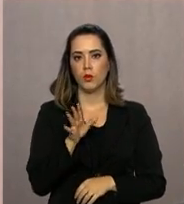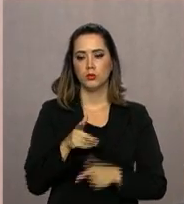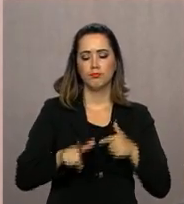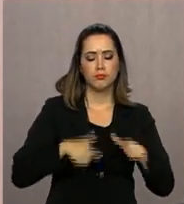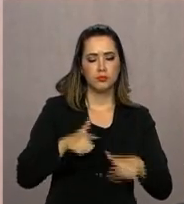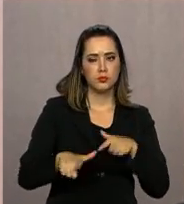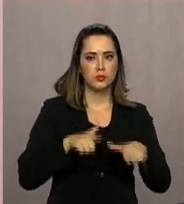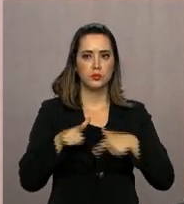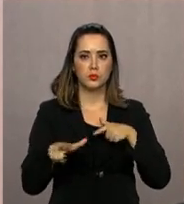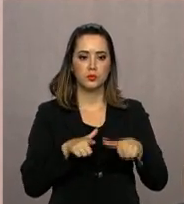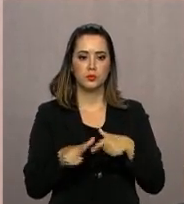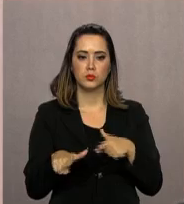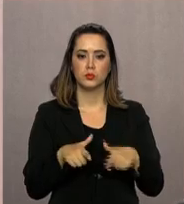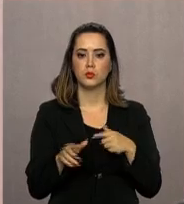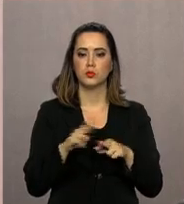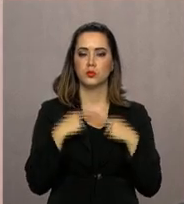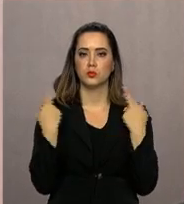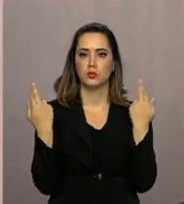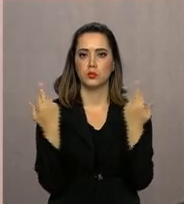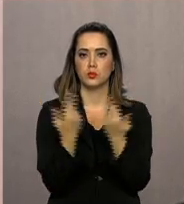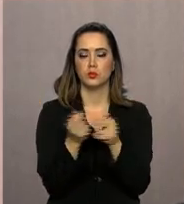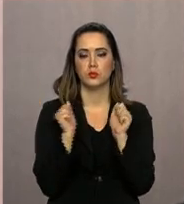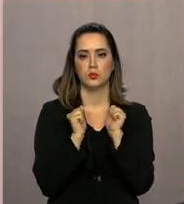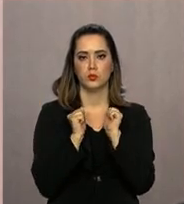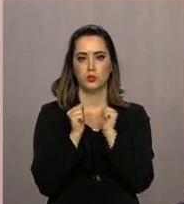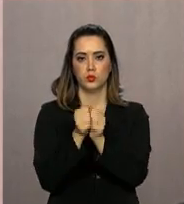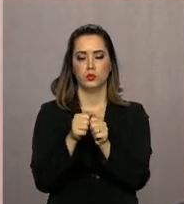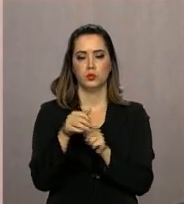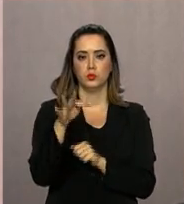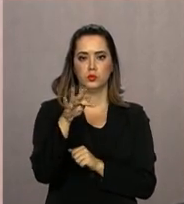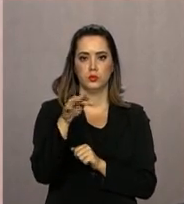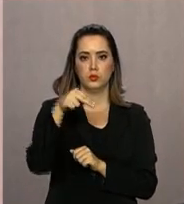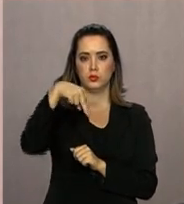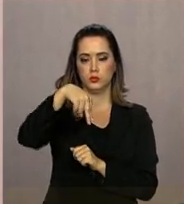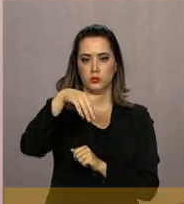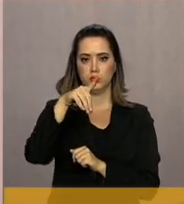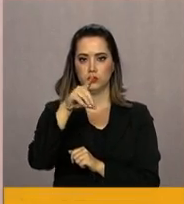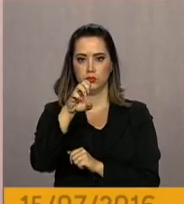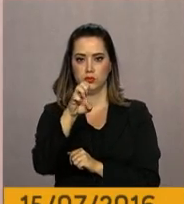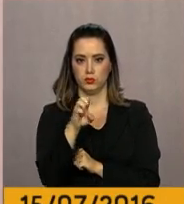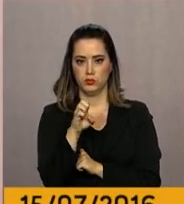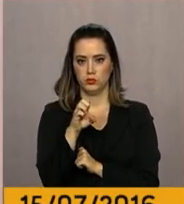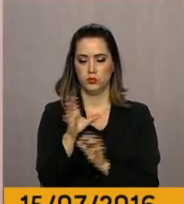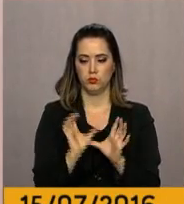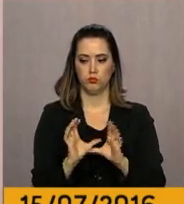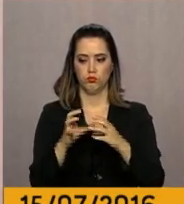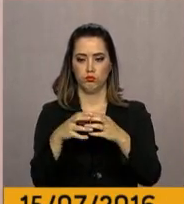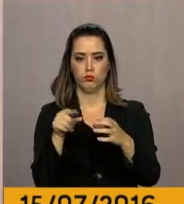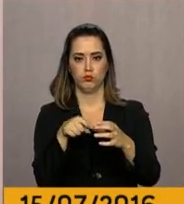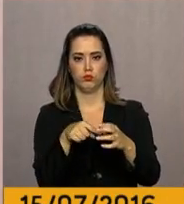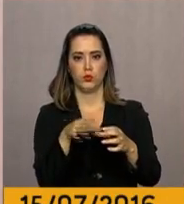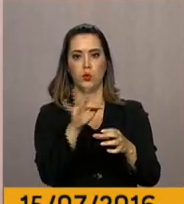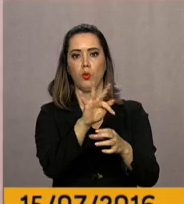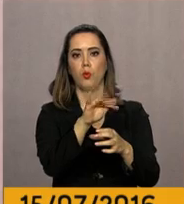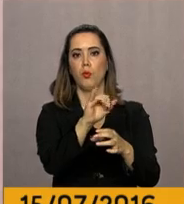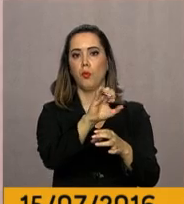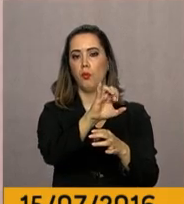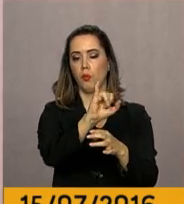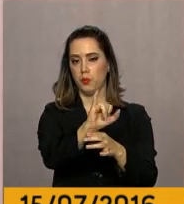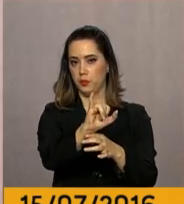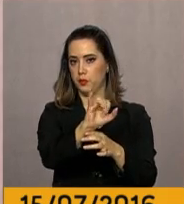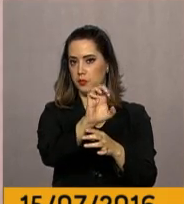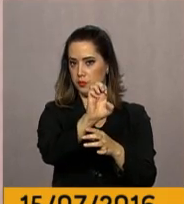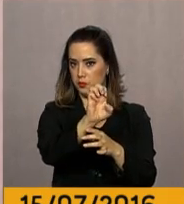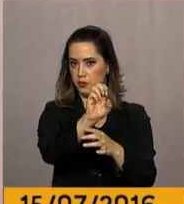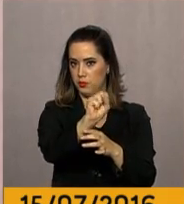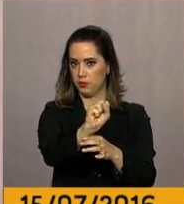com o FNDE, que é o órgão executor da política do FIES, da administração indireta